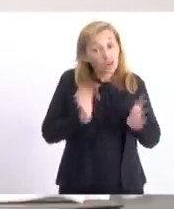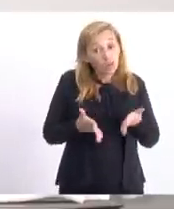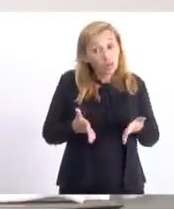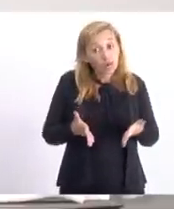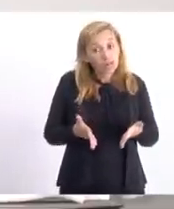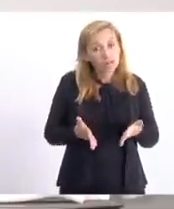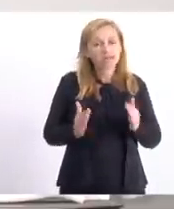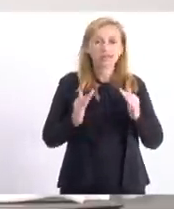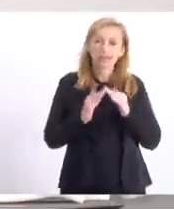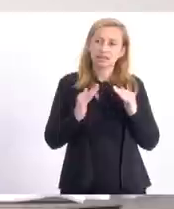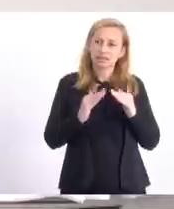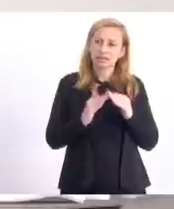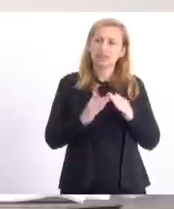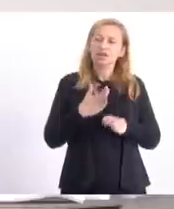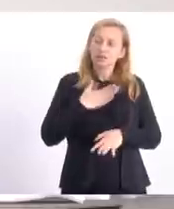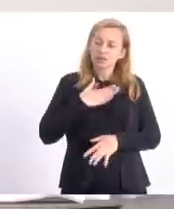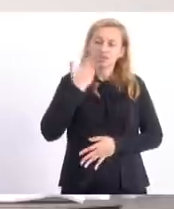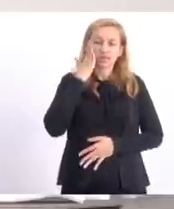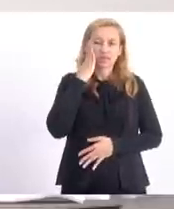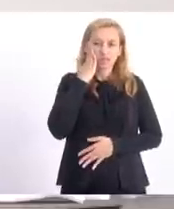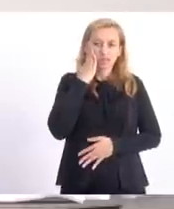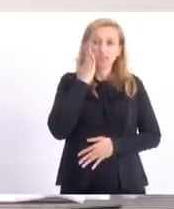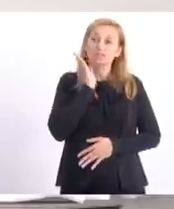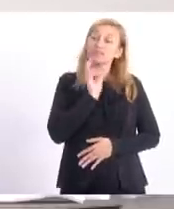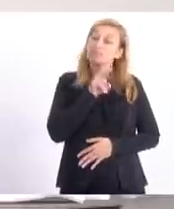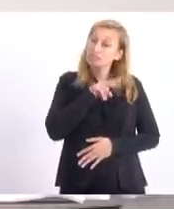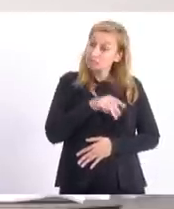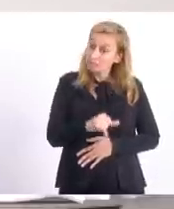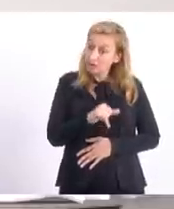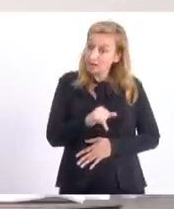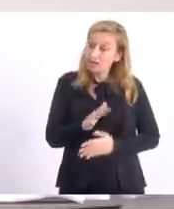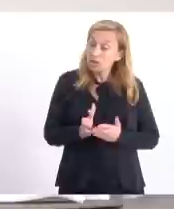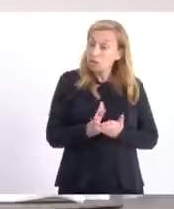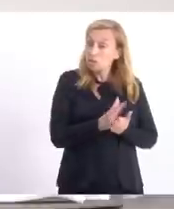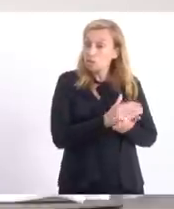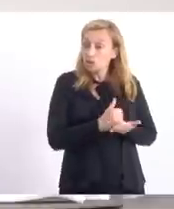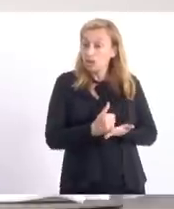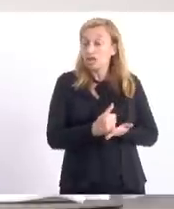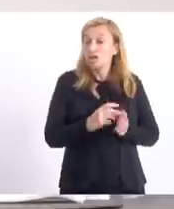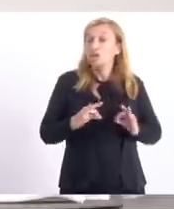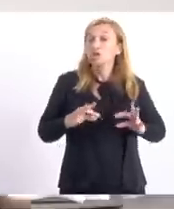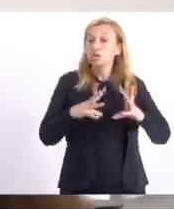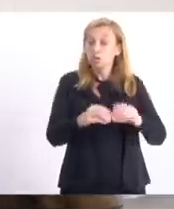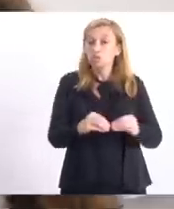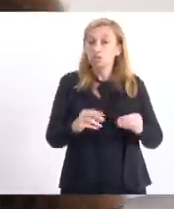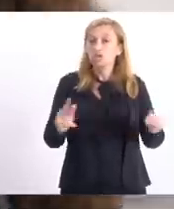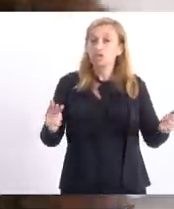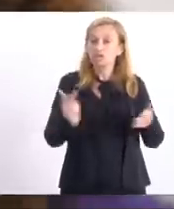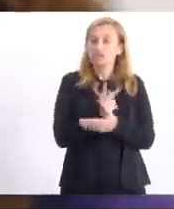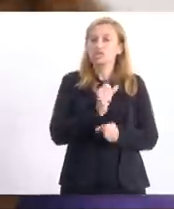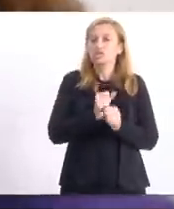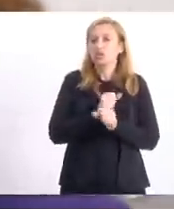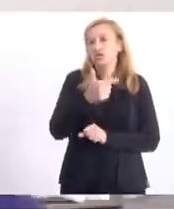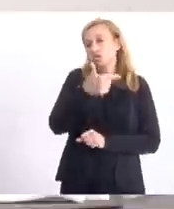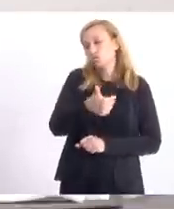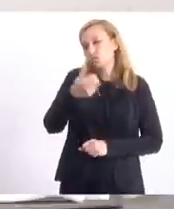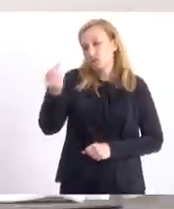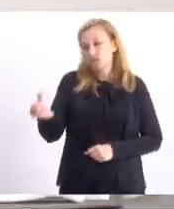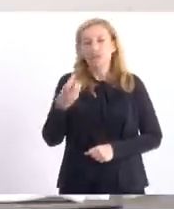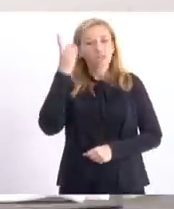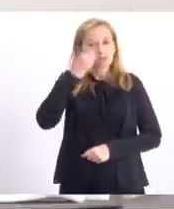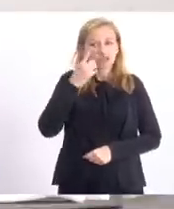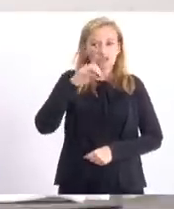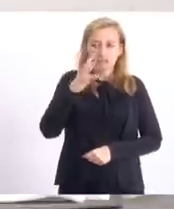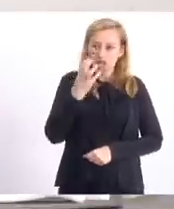se for feita agora, esta casa, no meu entendimento, vai colher os frutos que colheu em 16, deputado Chico